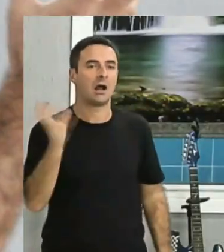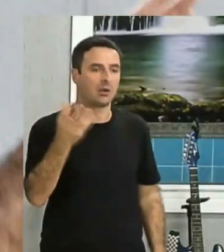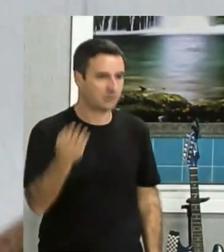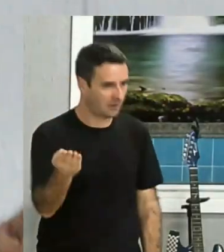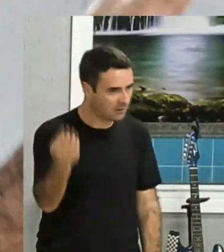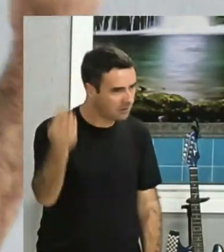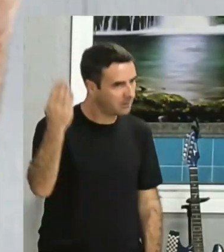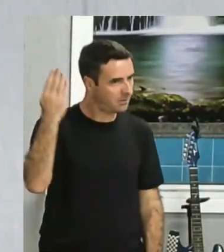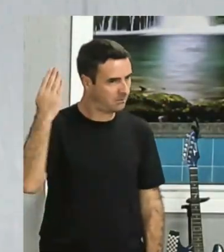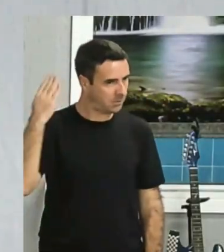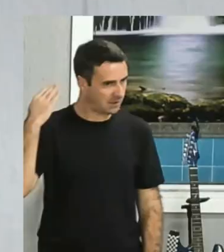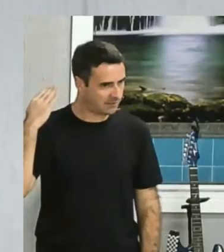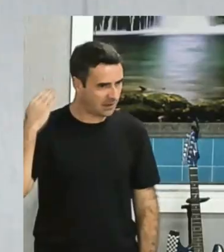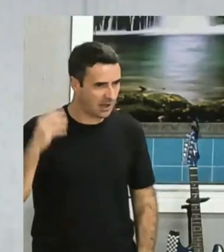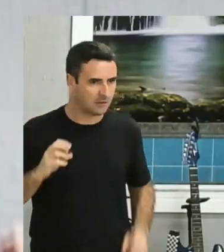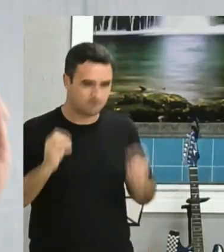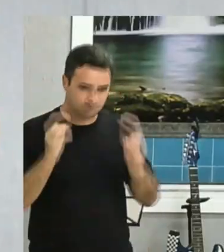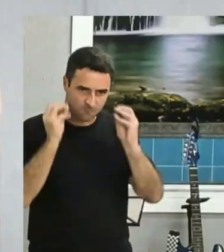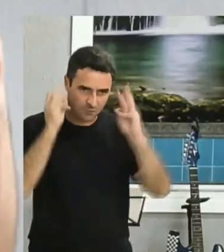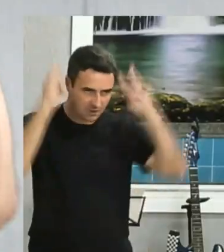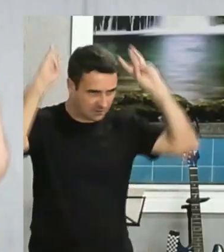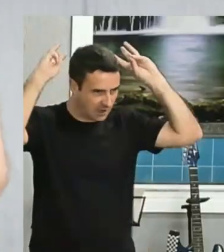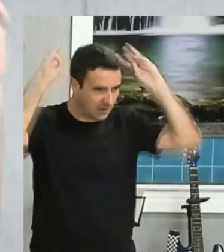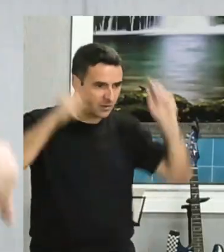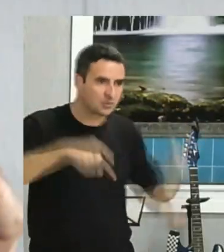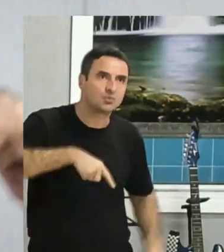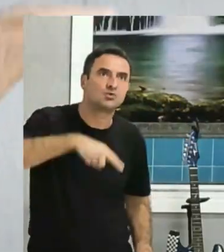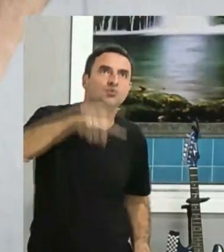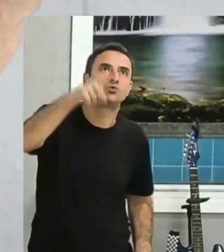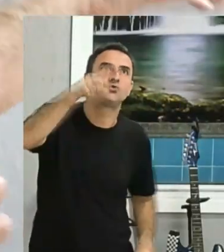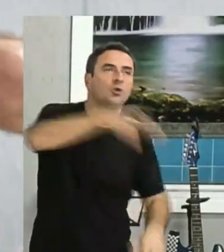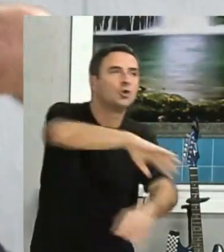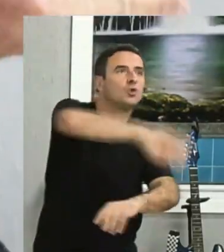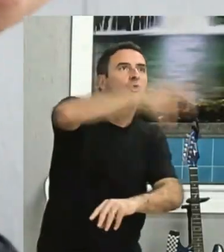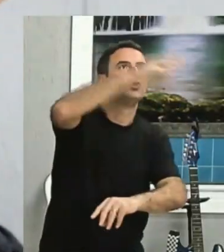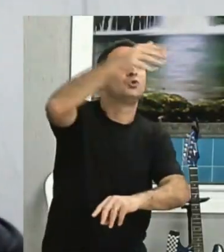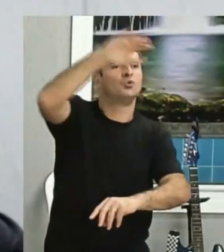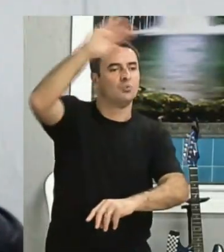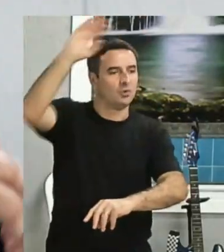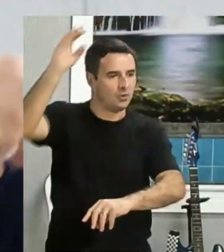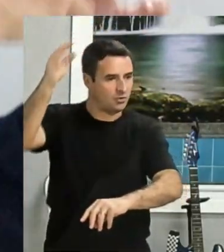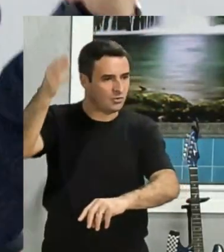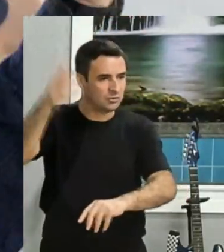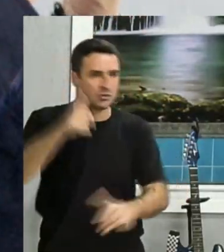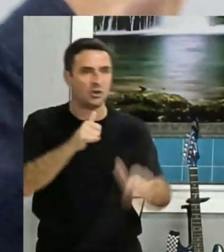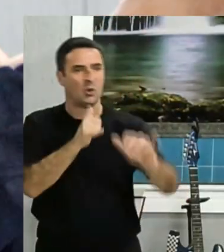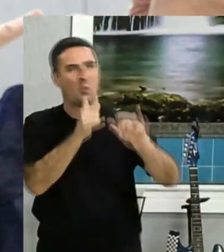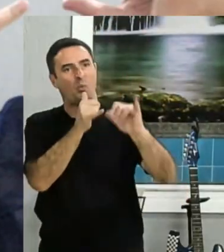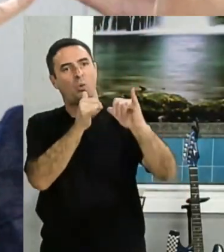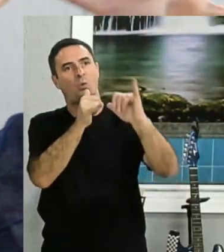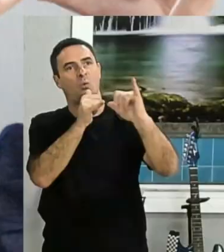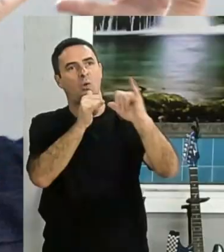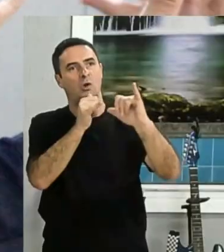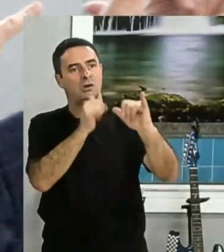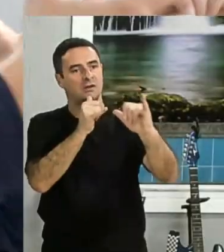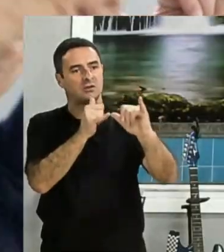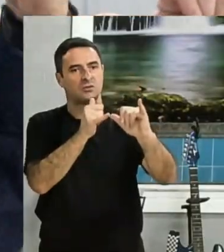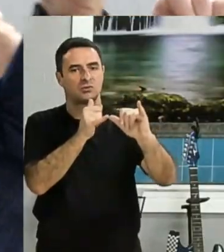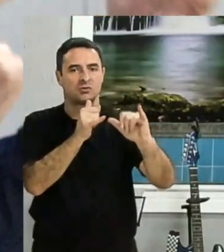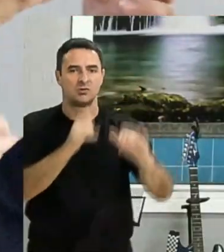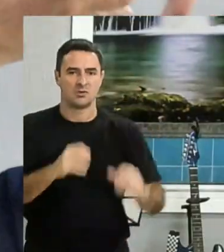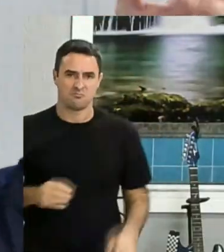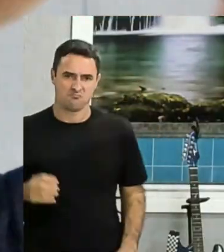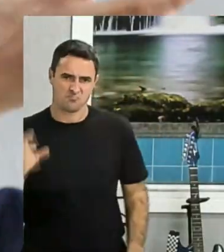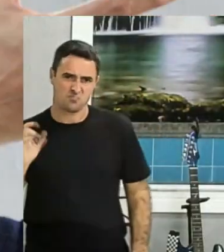livro de Êxodo, naquele momento. Quando as trombetas soavam, algo solene ia